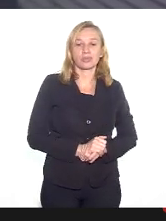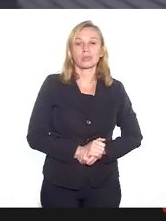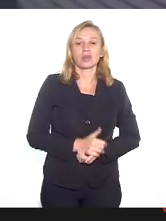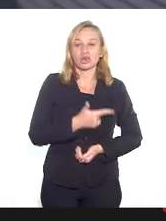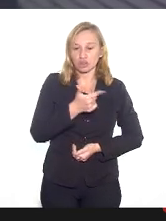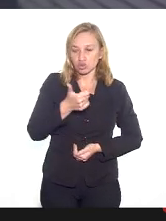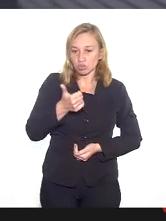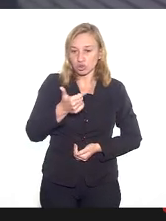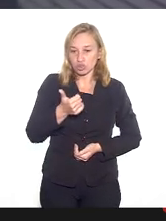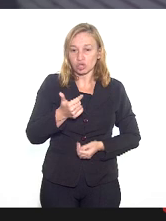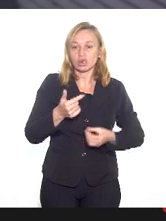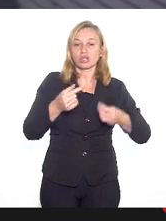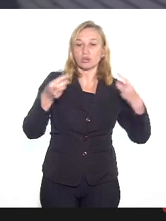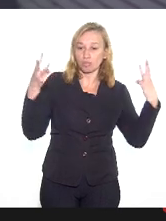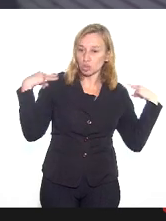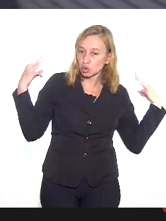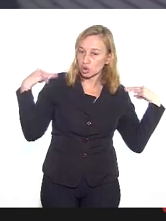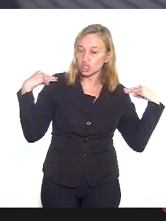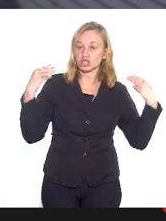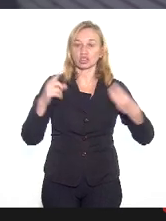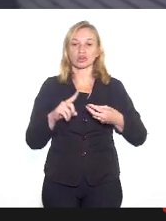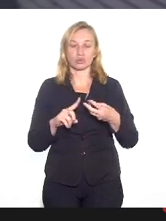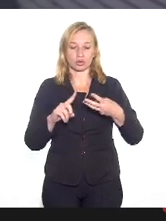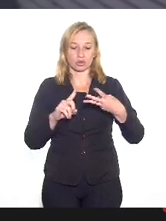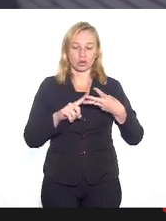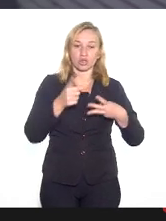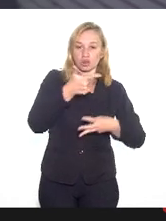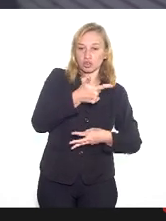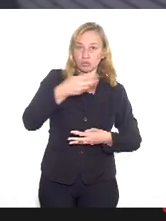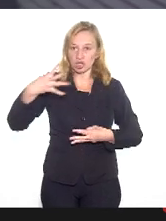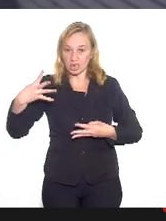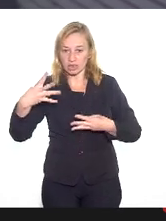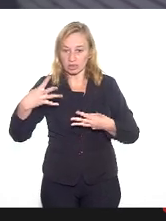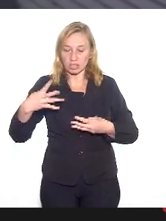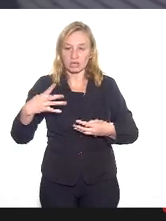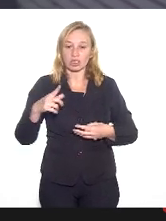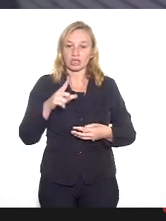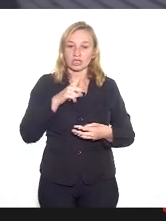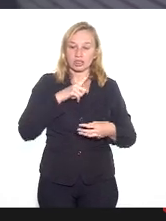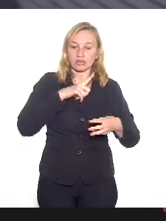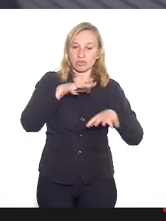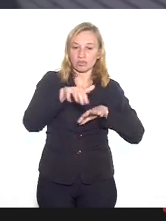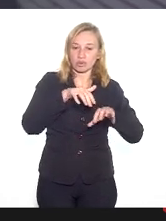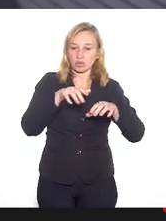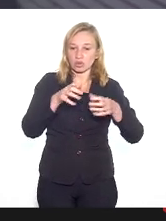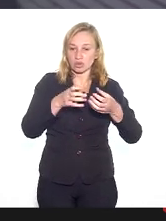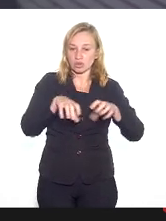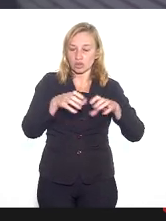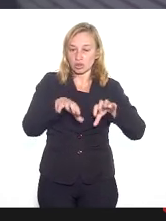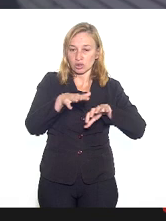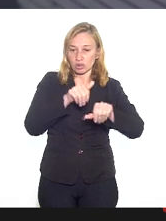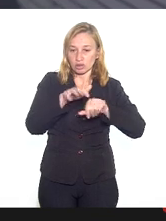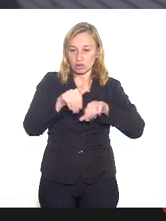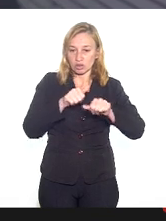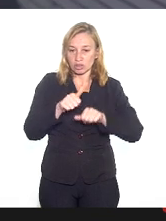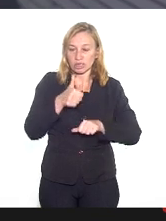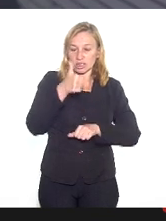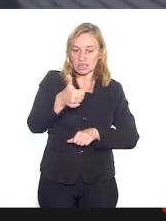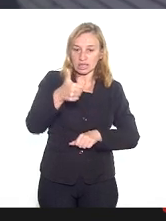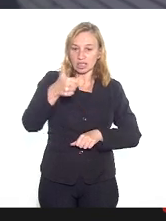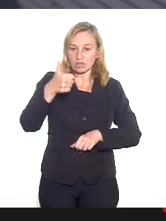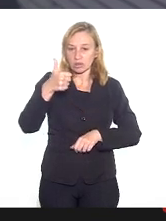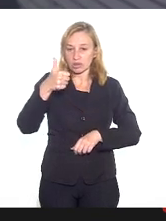2012. Motorista, né, em 2014, nós tivemos uma convocação de 2012 de